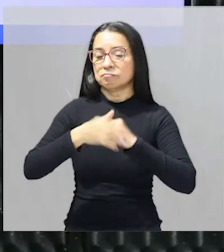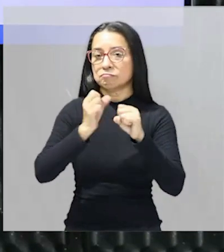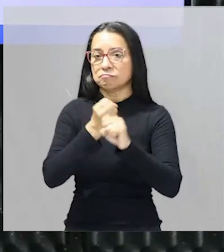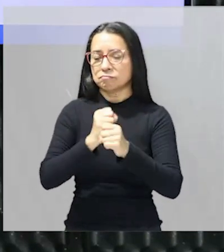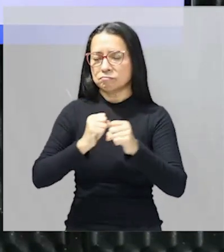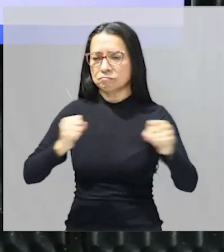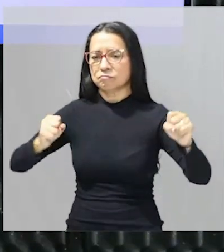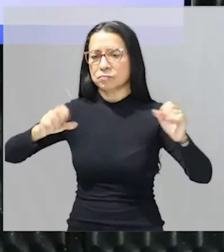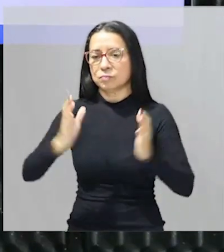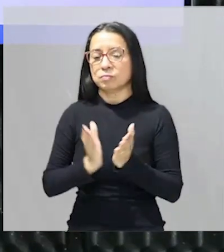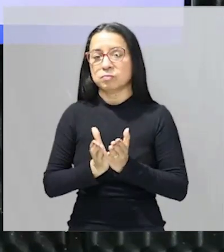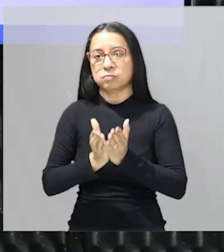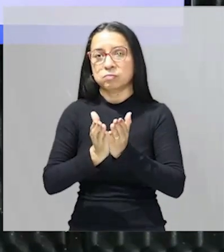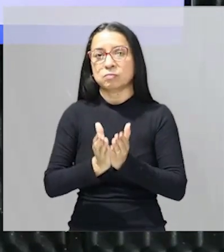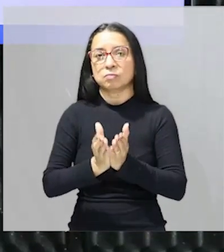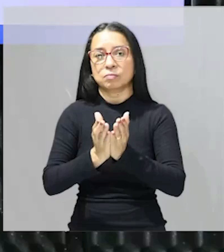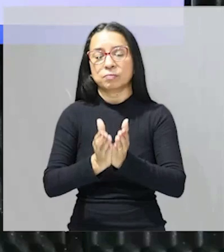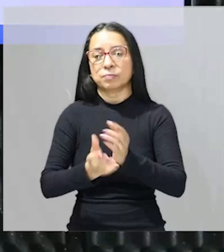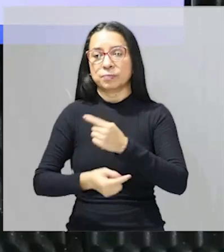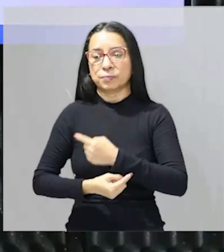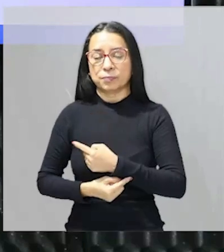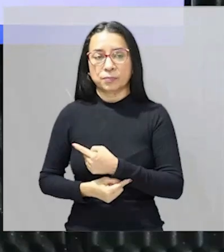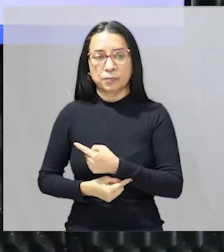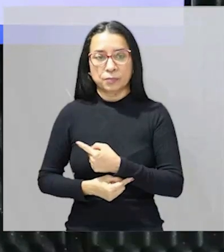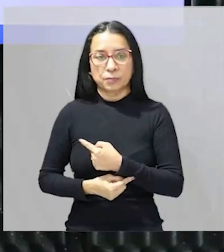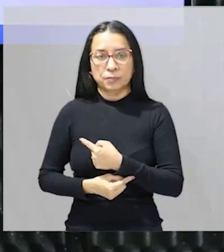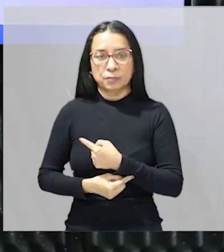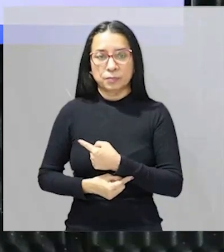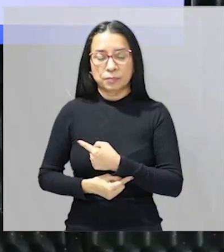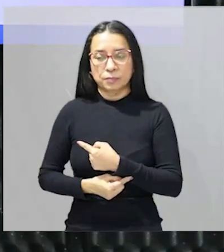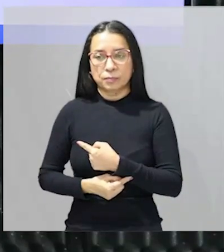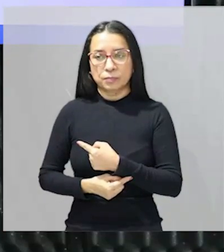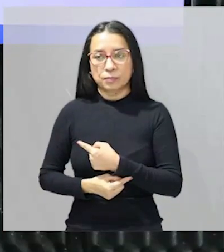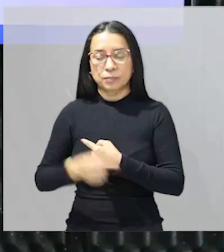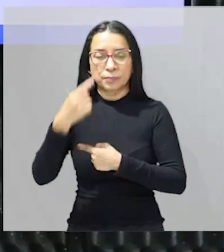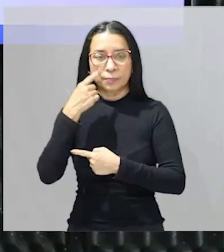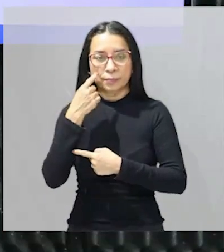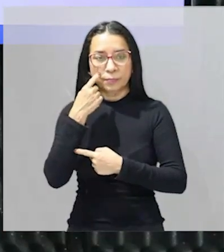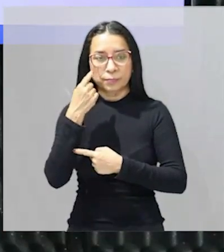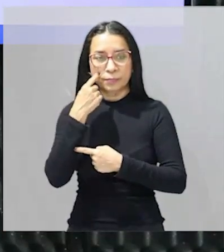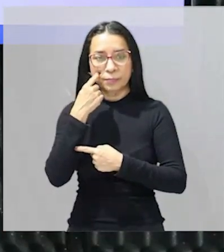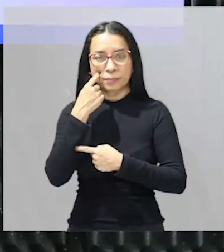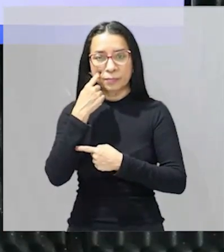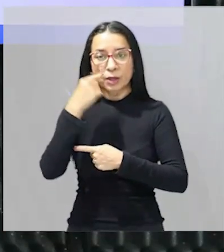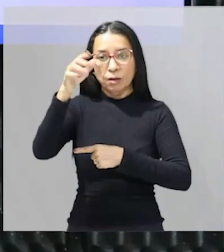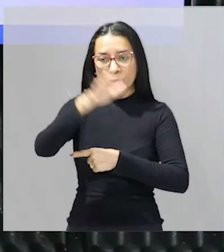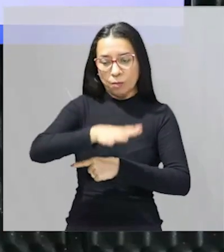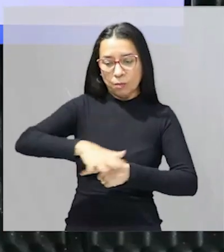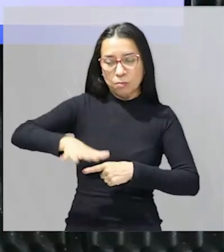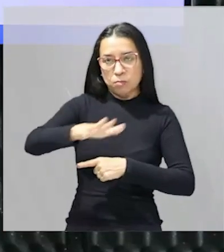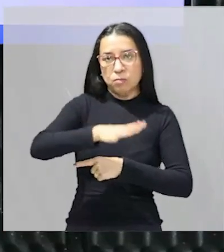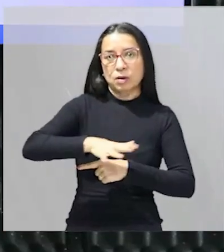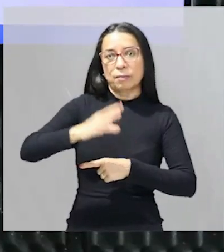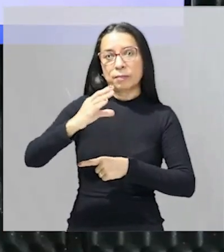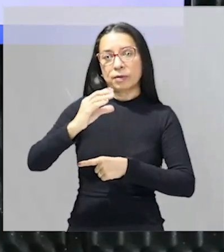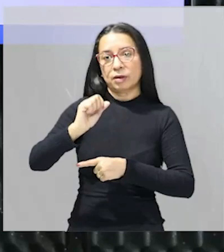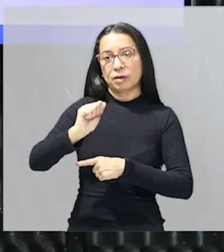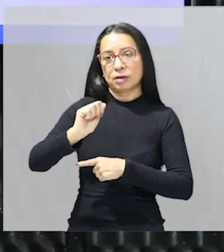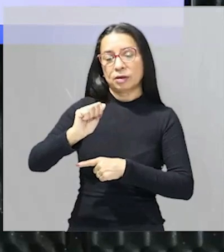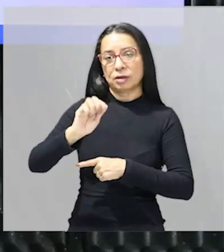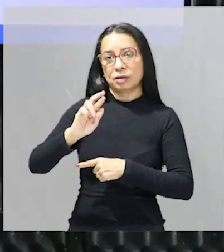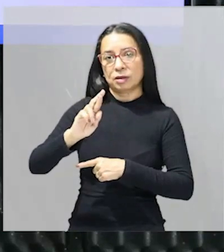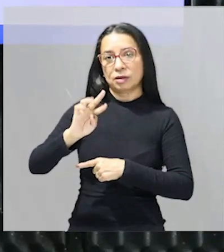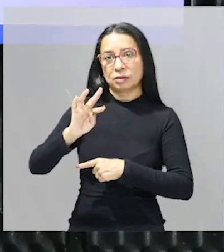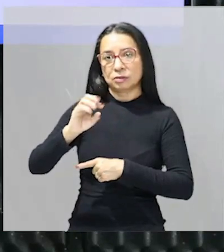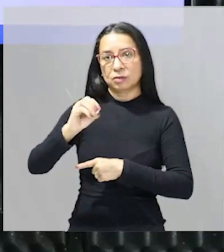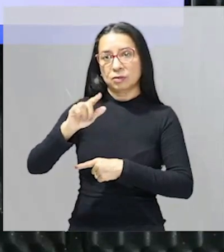navegações. Integrou o processo de invenção da América. Olha só, a cartografia acaba inventando o